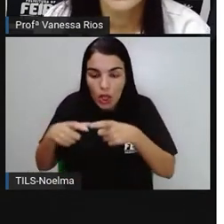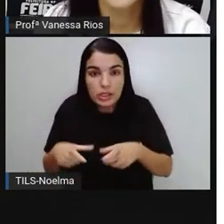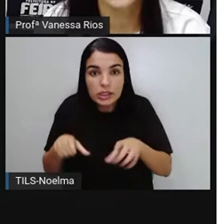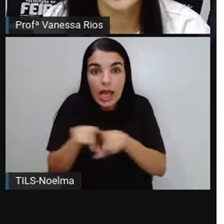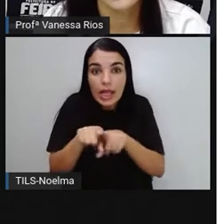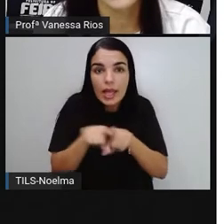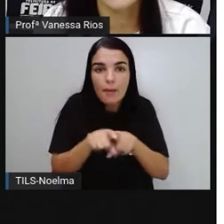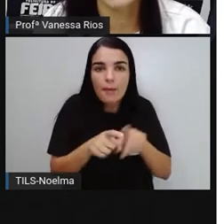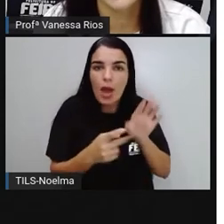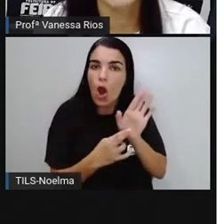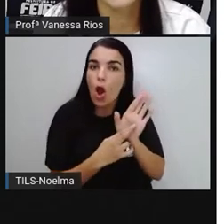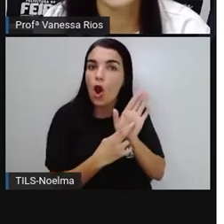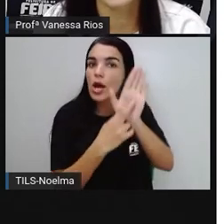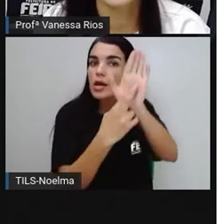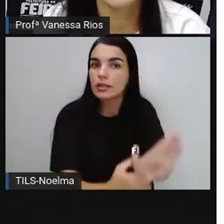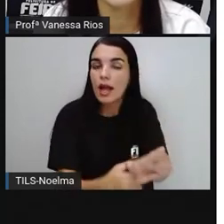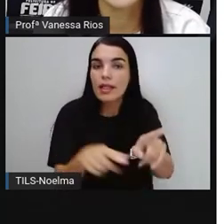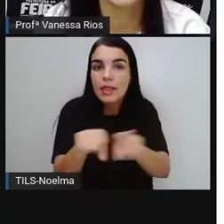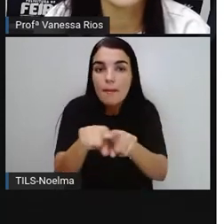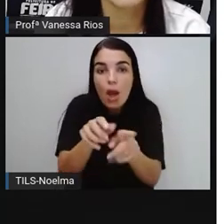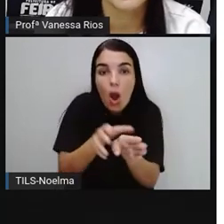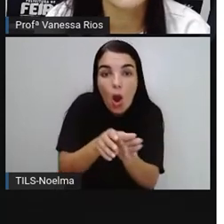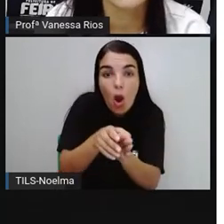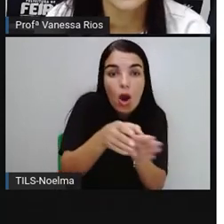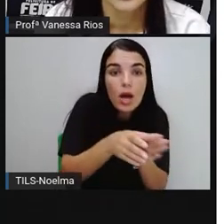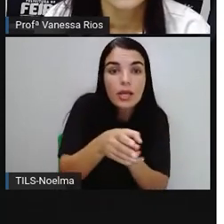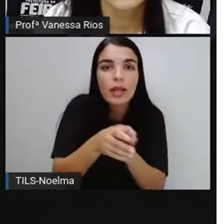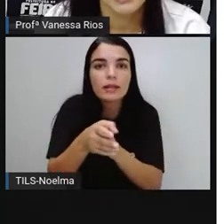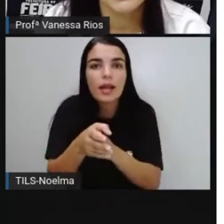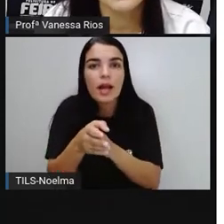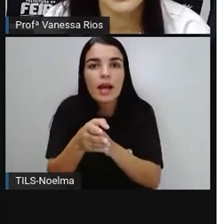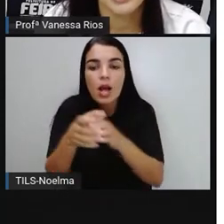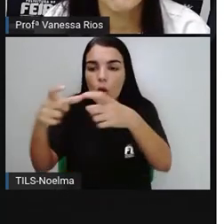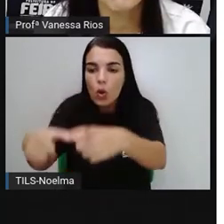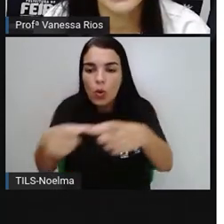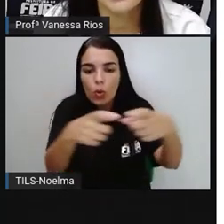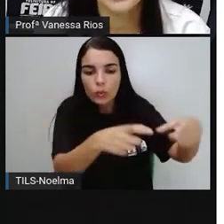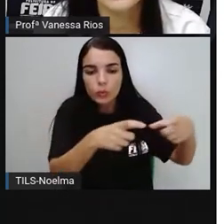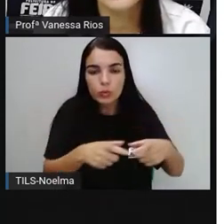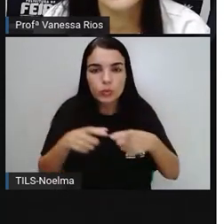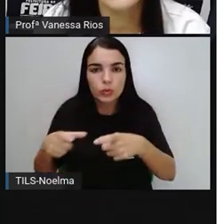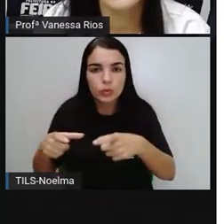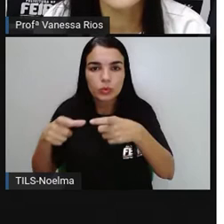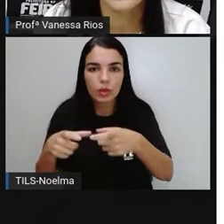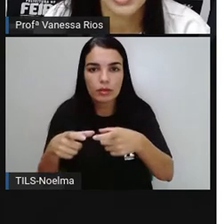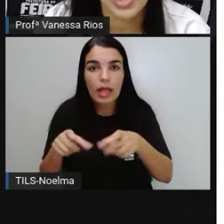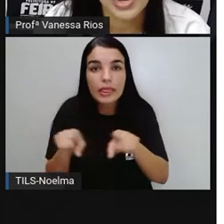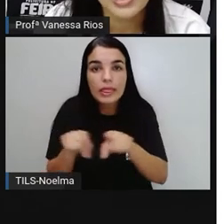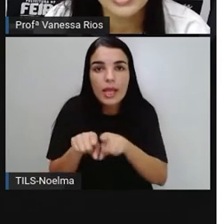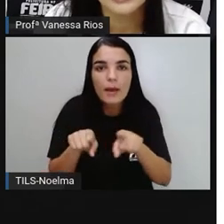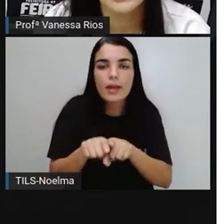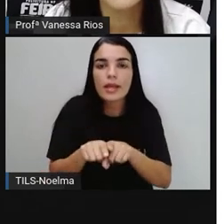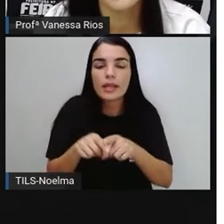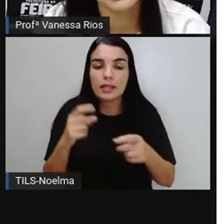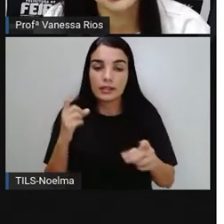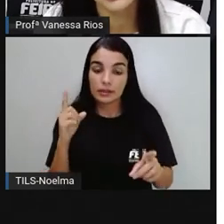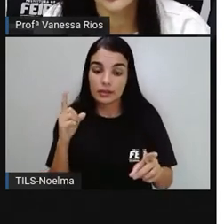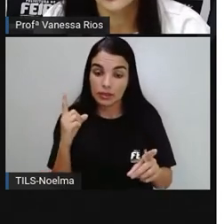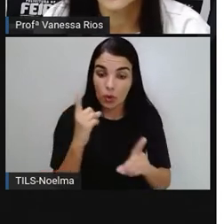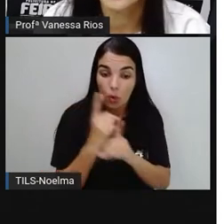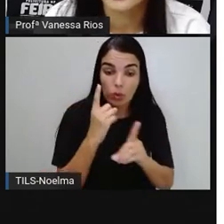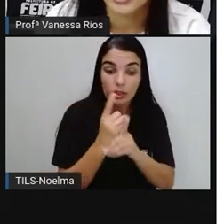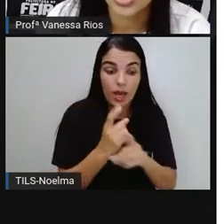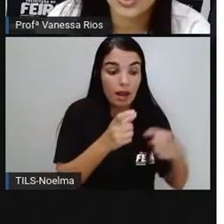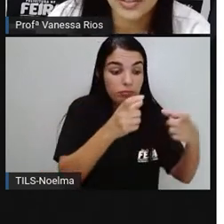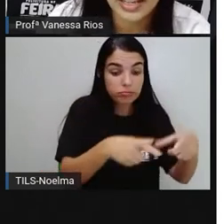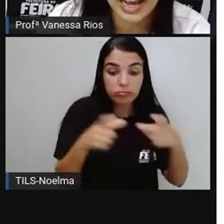representar geograficamente determinado espaço. Os mapas servem para alguém se situar e definir